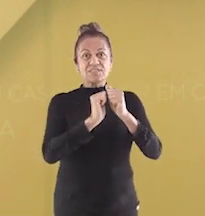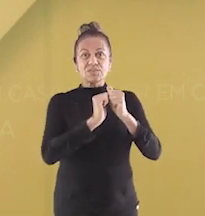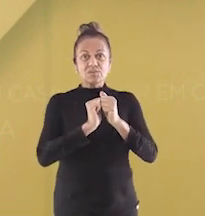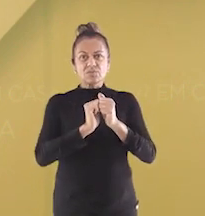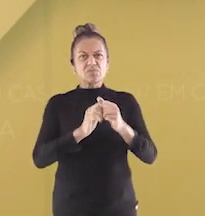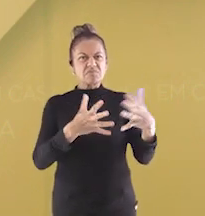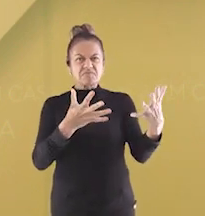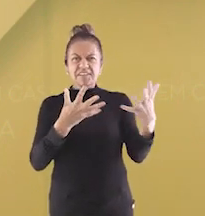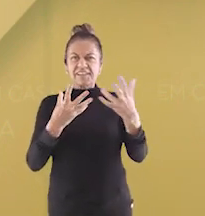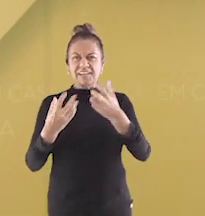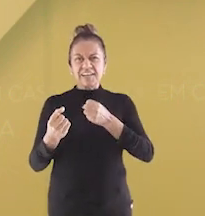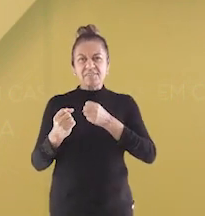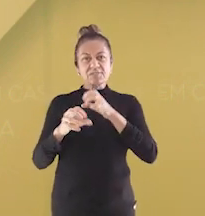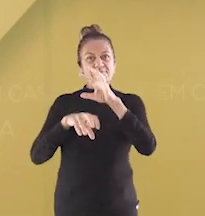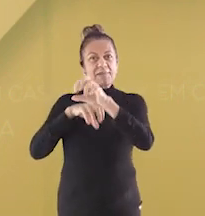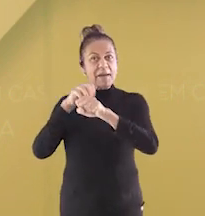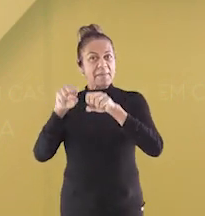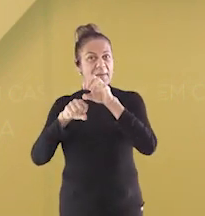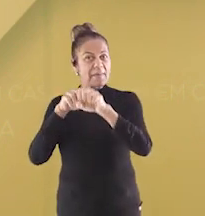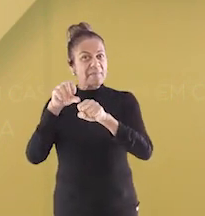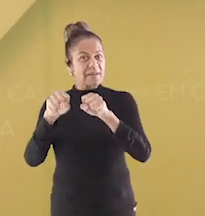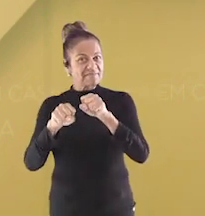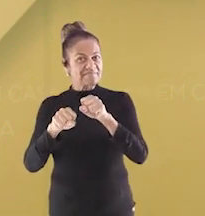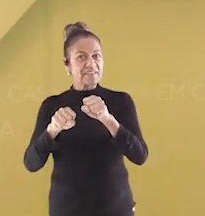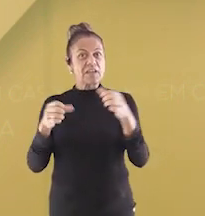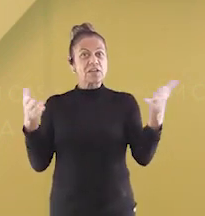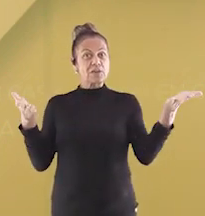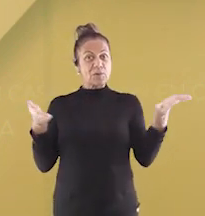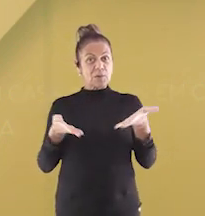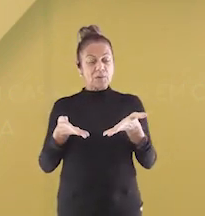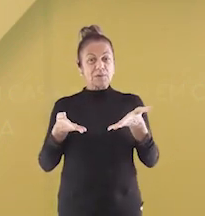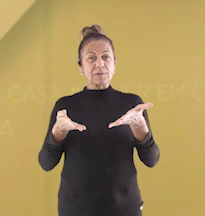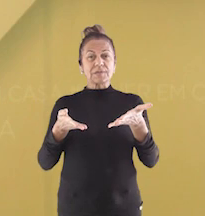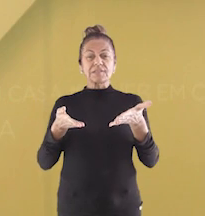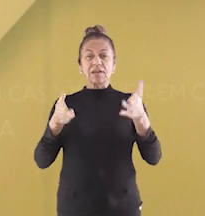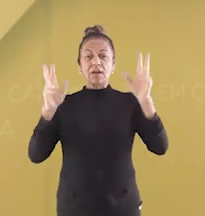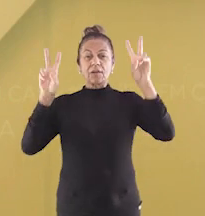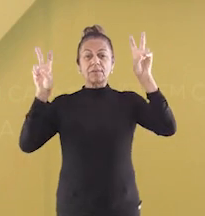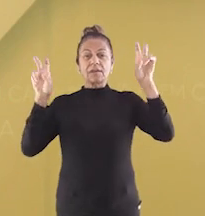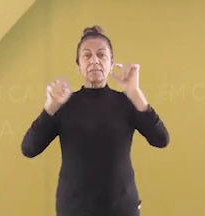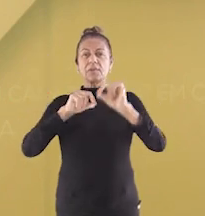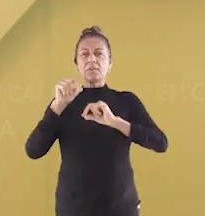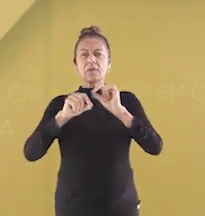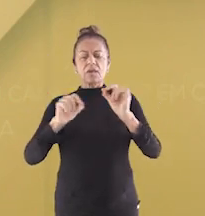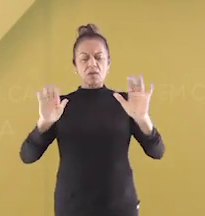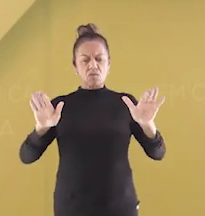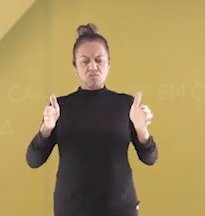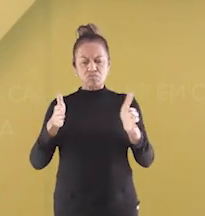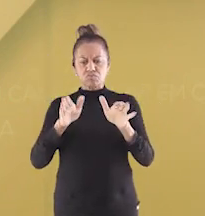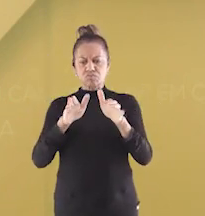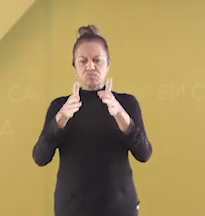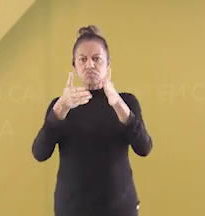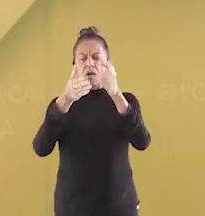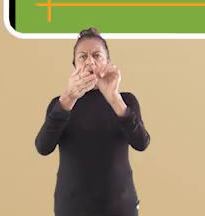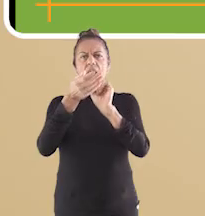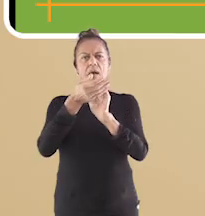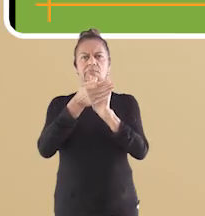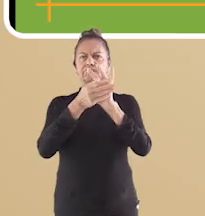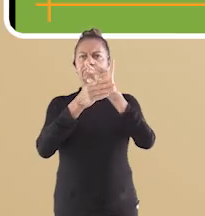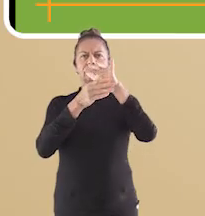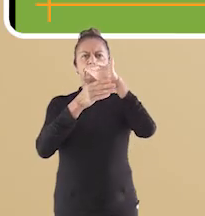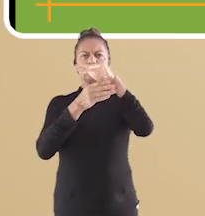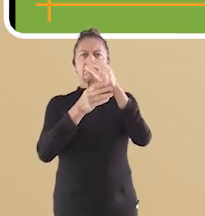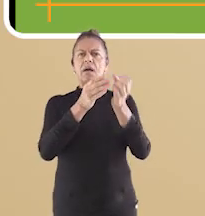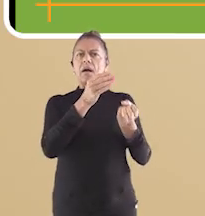de hoje é Como nascem os vulcões, a dinâmica do planeta Terra. Bora lá descobrir esse mistério.